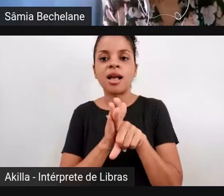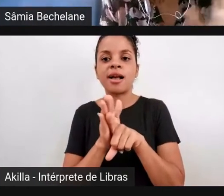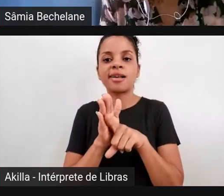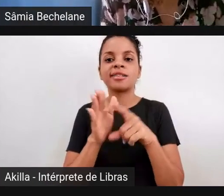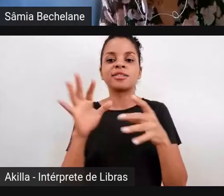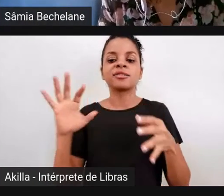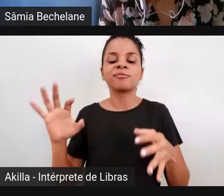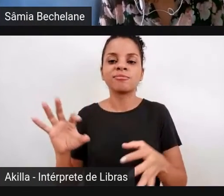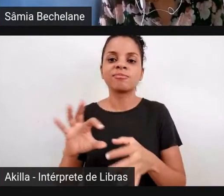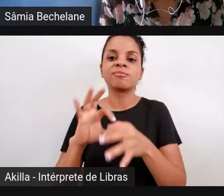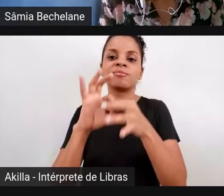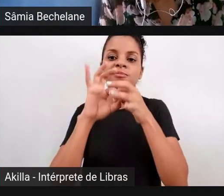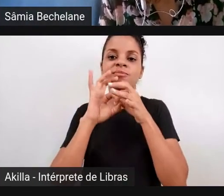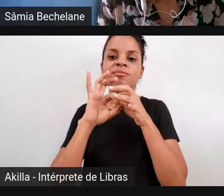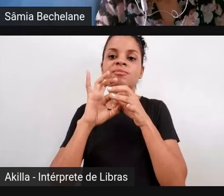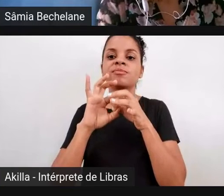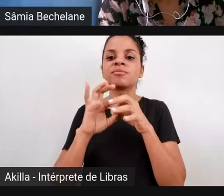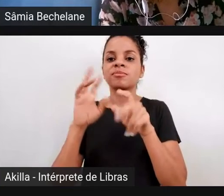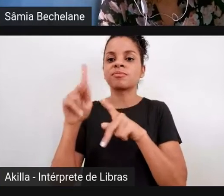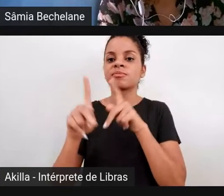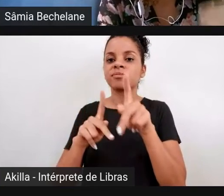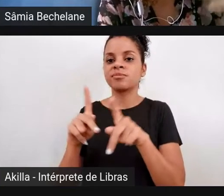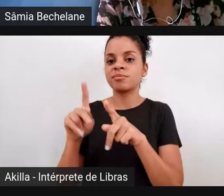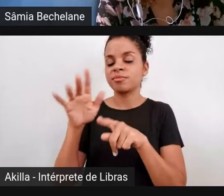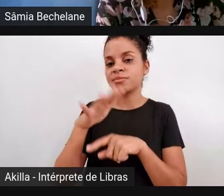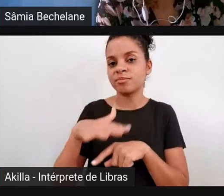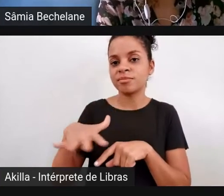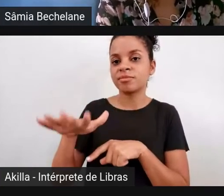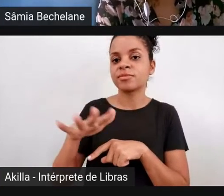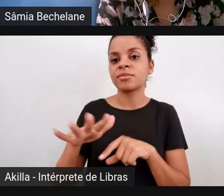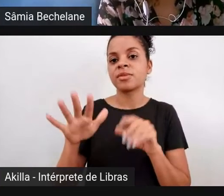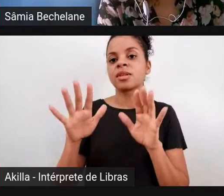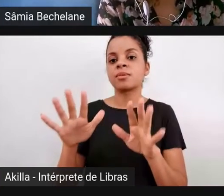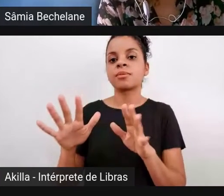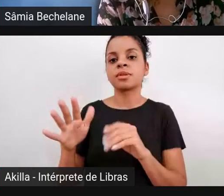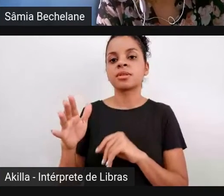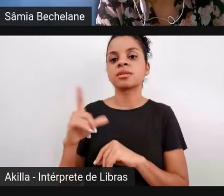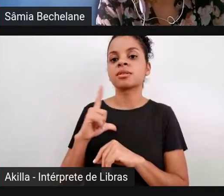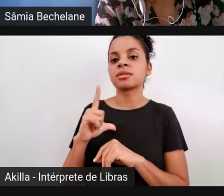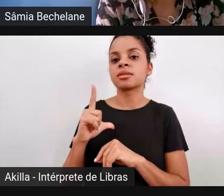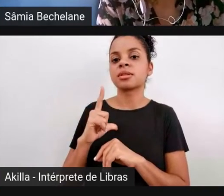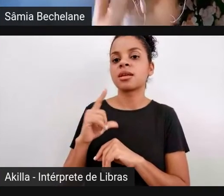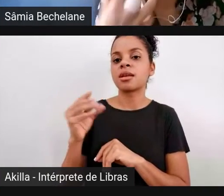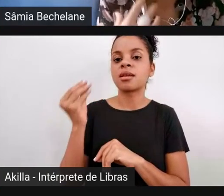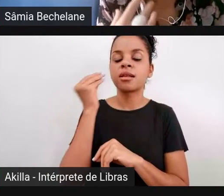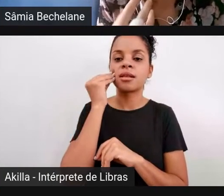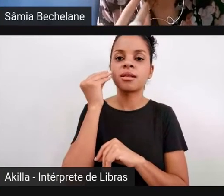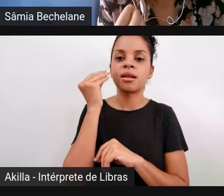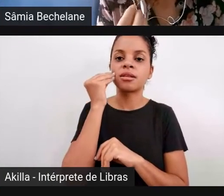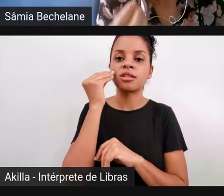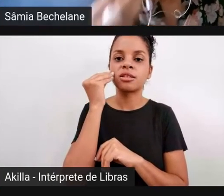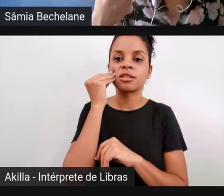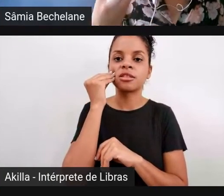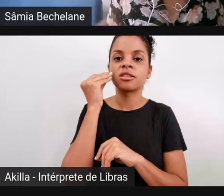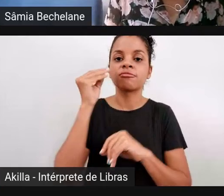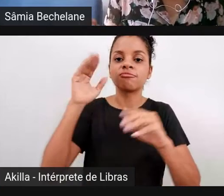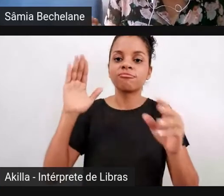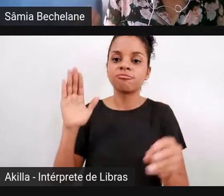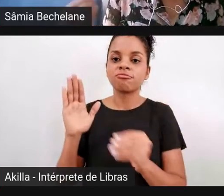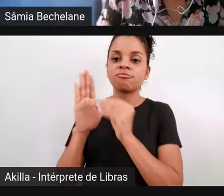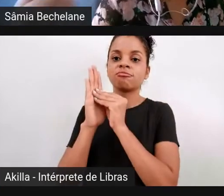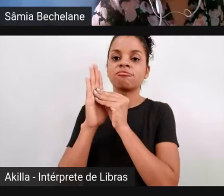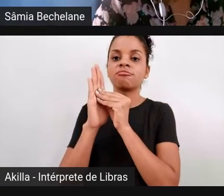aí à sociedade civil e tal. Mas existe uma tentativa de tentar agendar